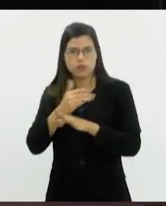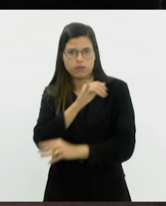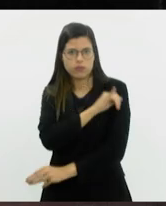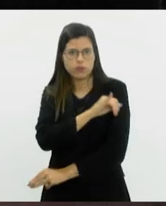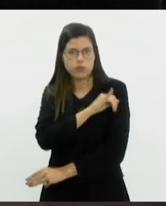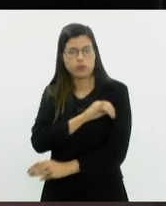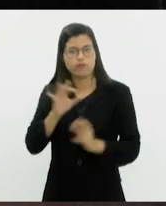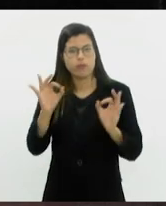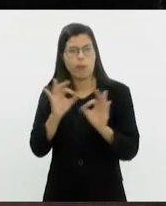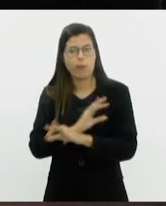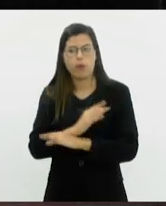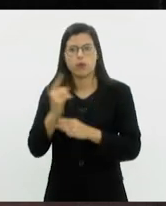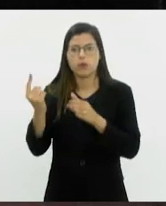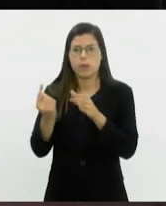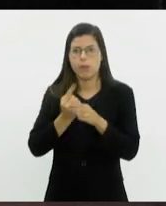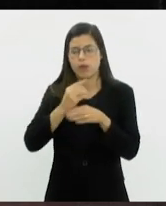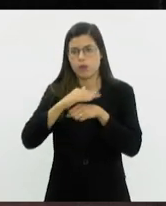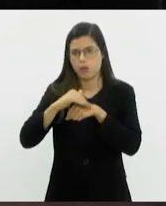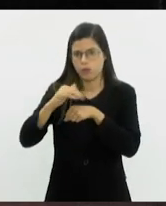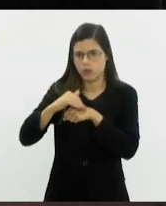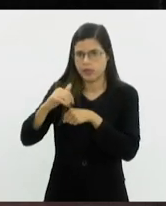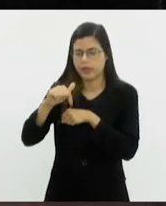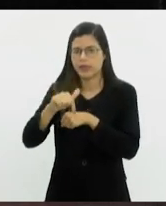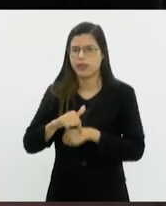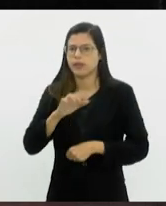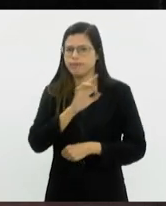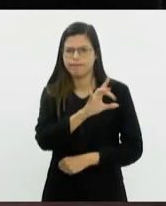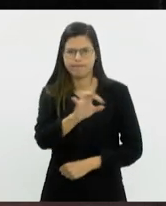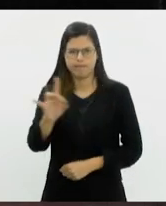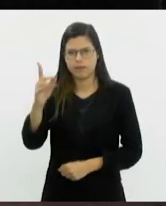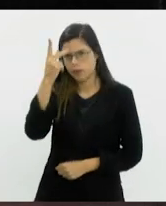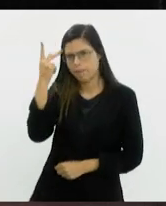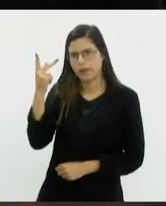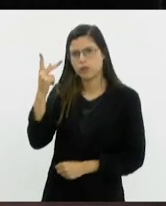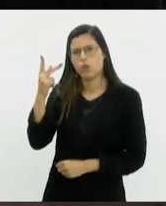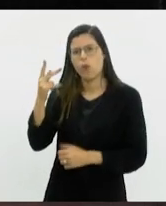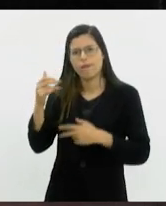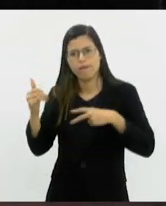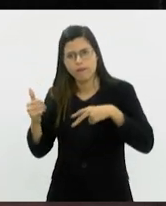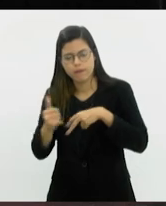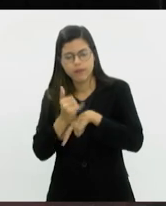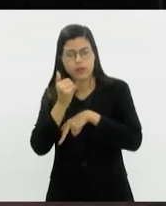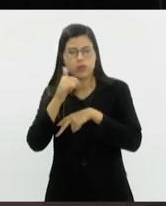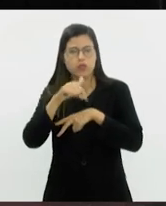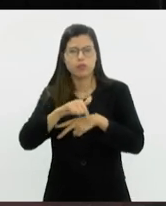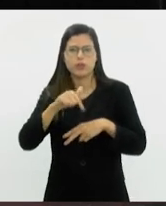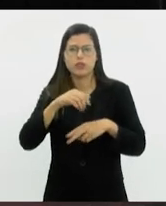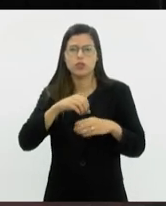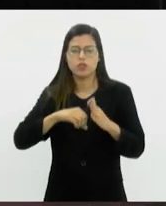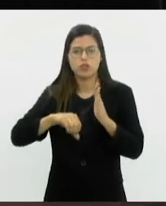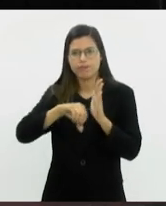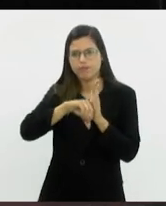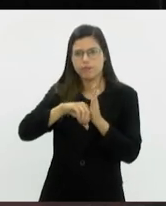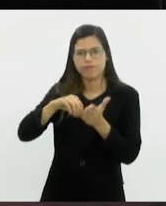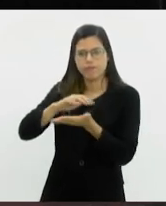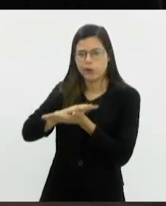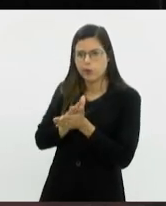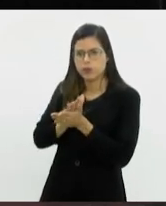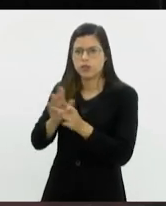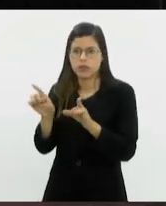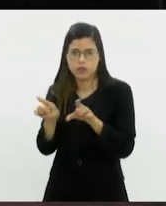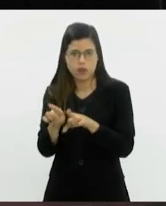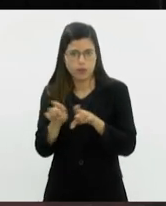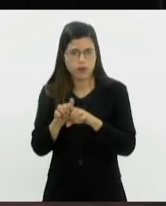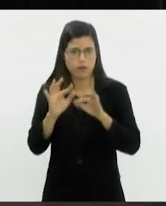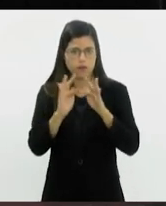preparado para acolher cada uma das pessoas vítima de intolerância, os seus familiares que também sofrem, para que a